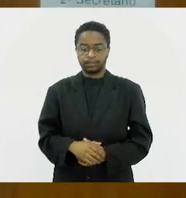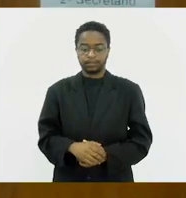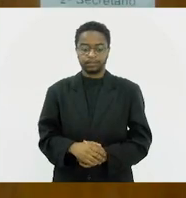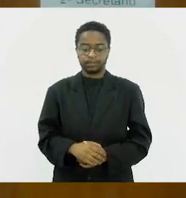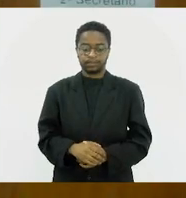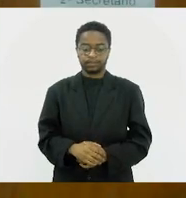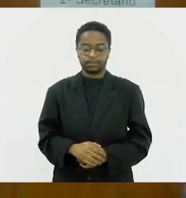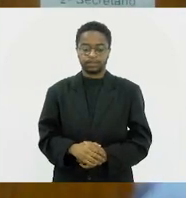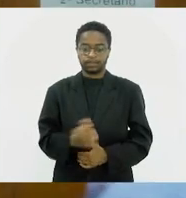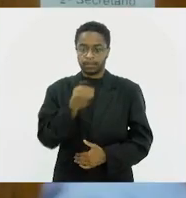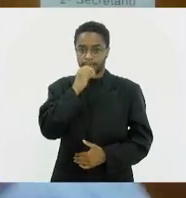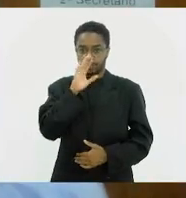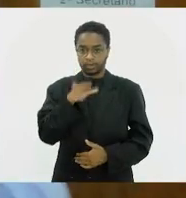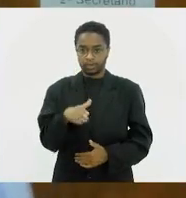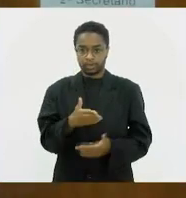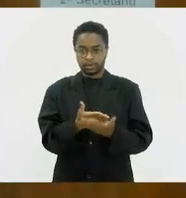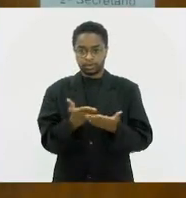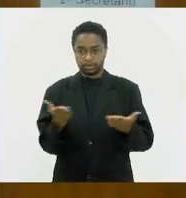Boa tarde.